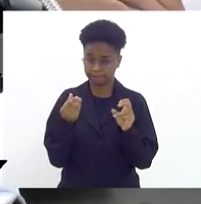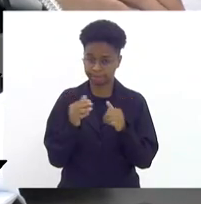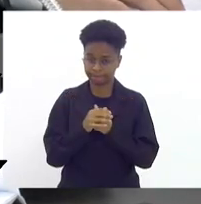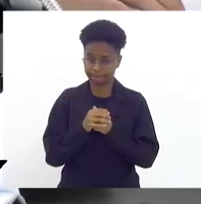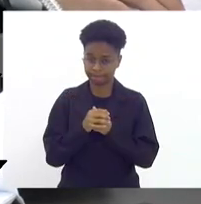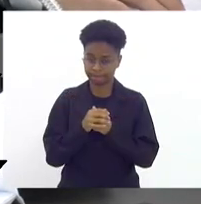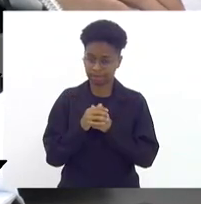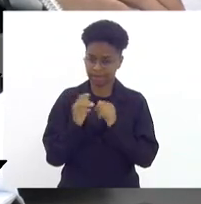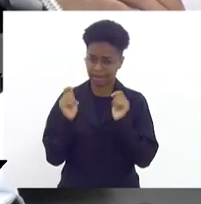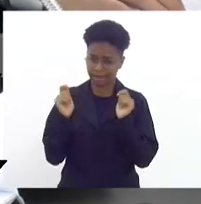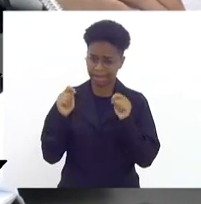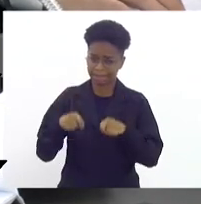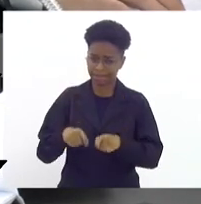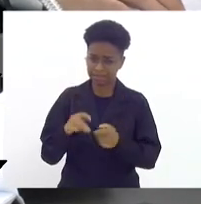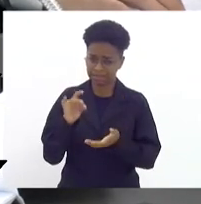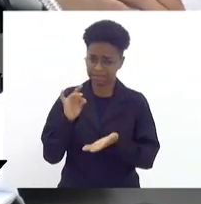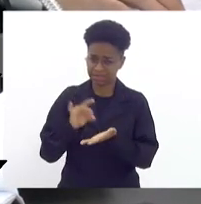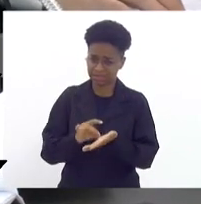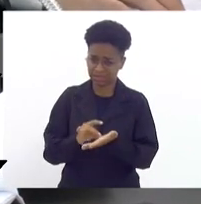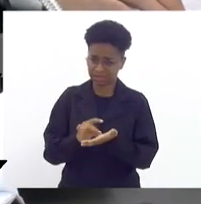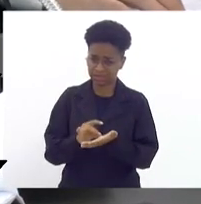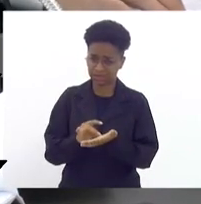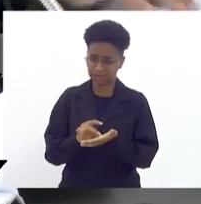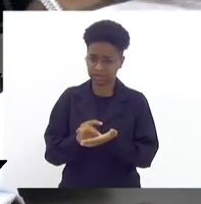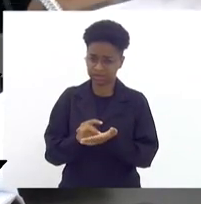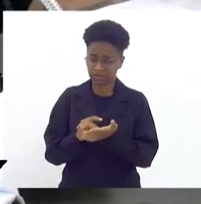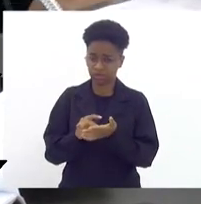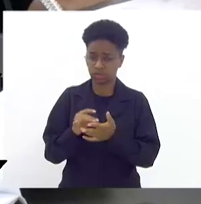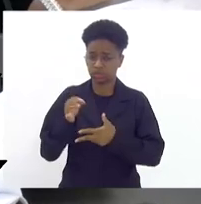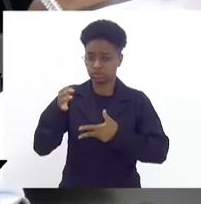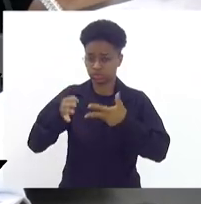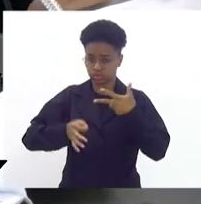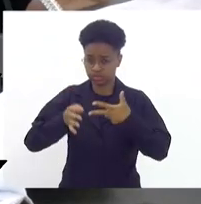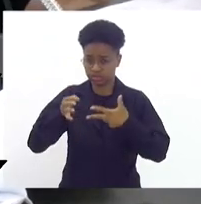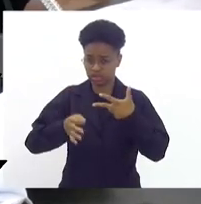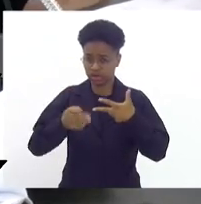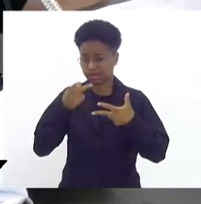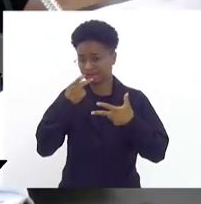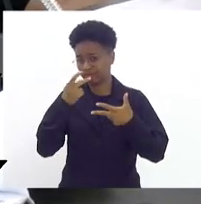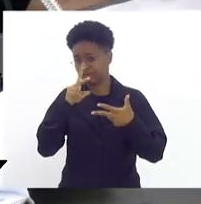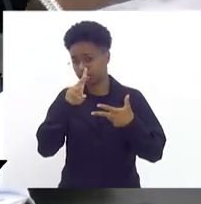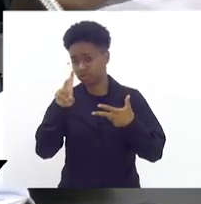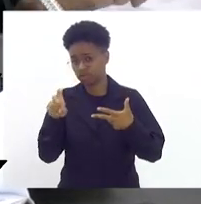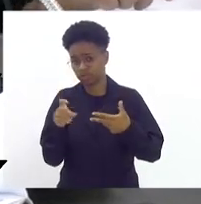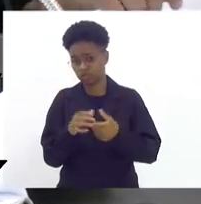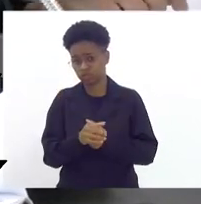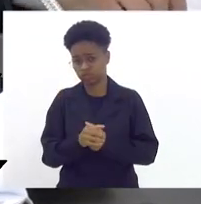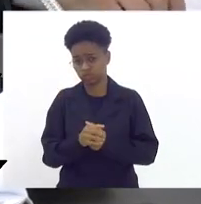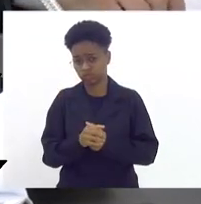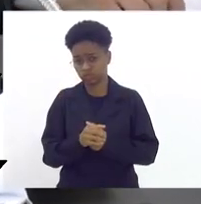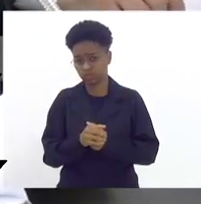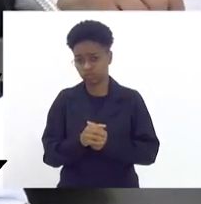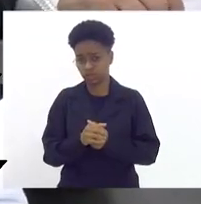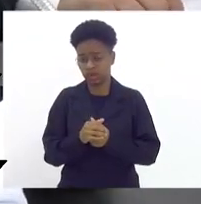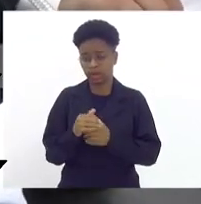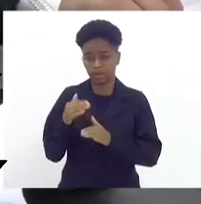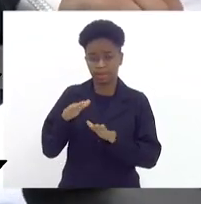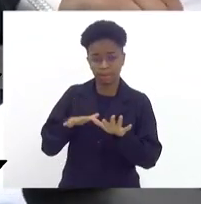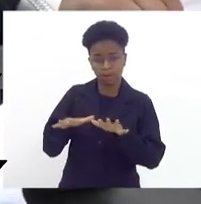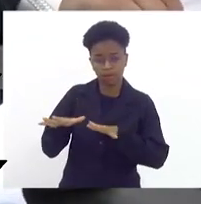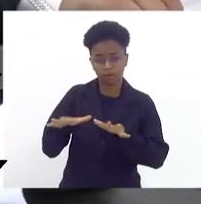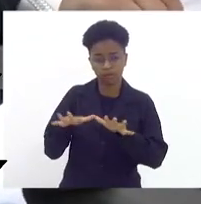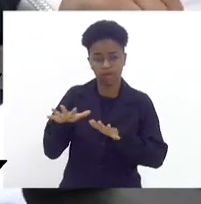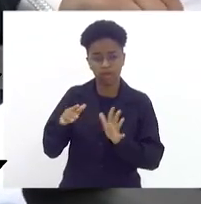da capacidade originária do Poder Judiciário para versar sobre emolumentos,